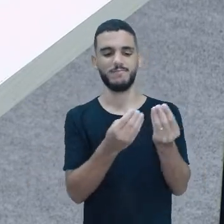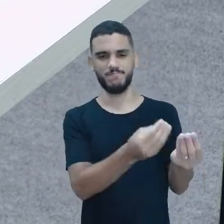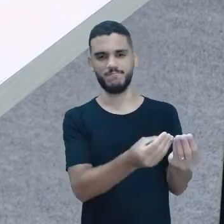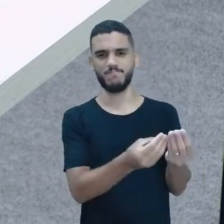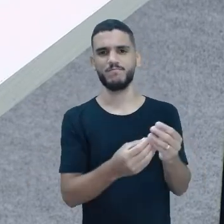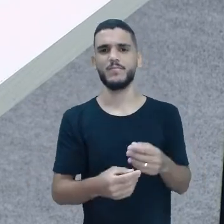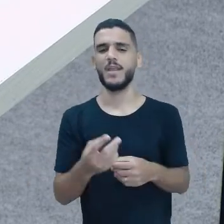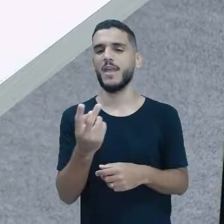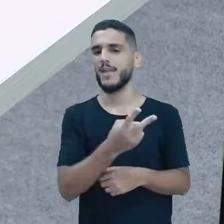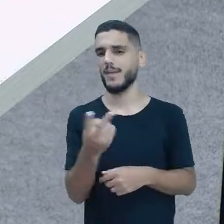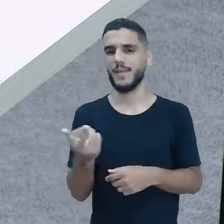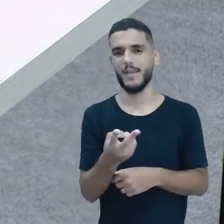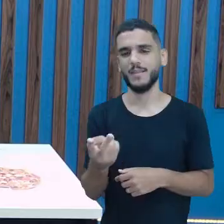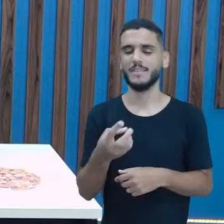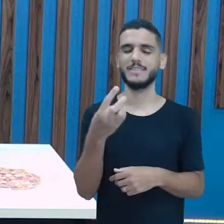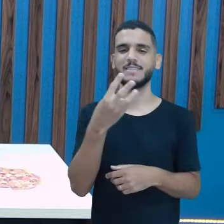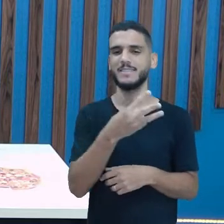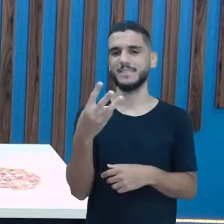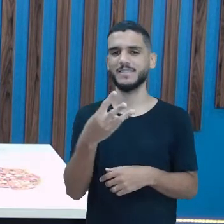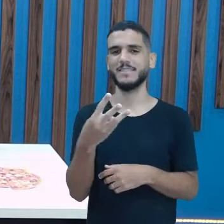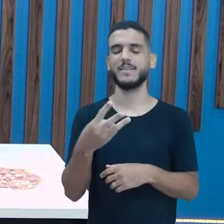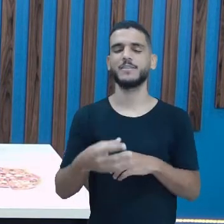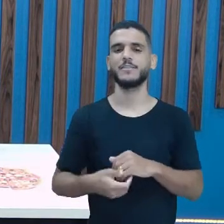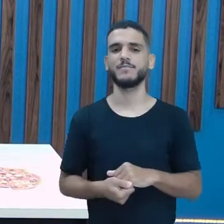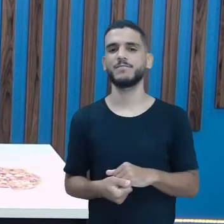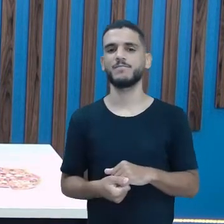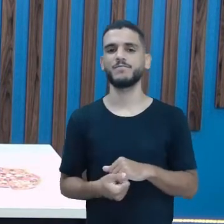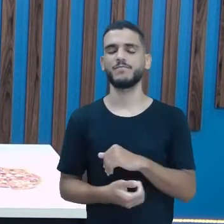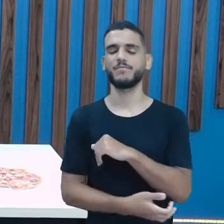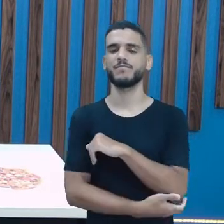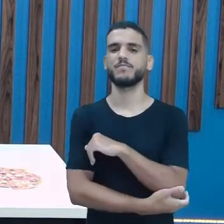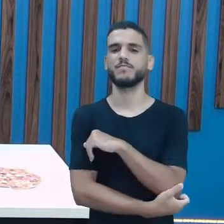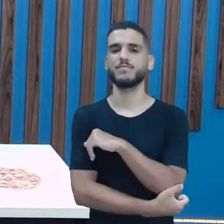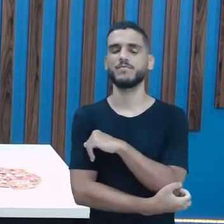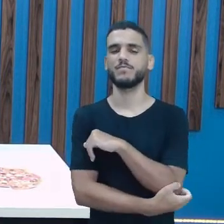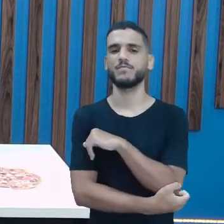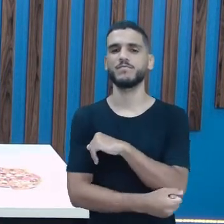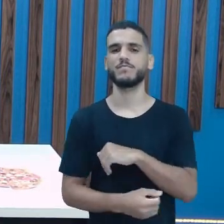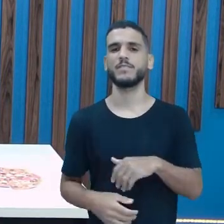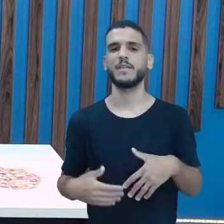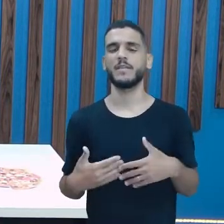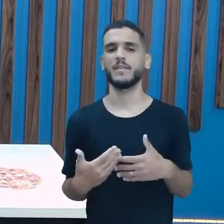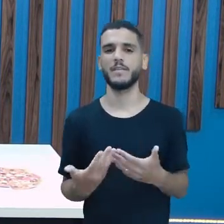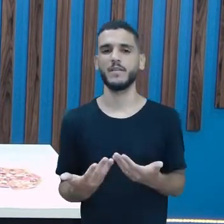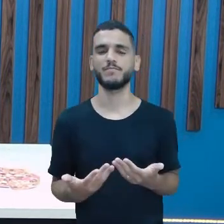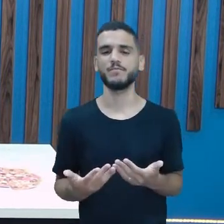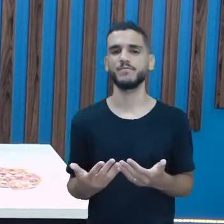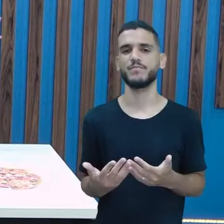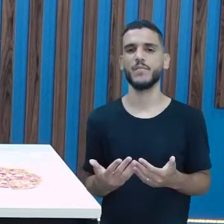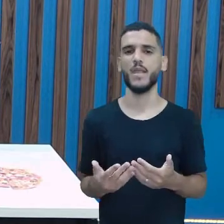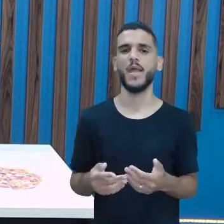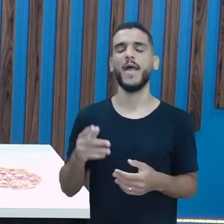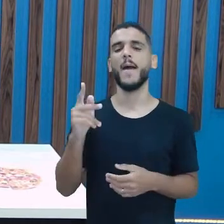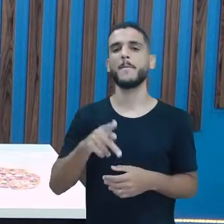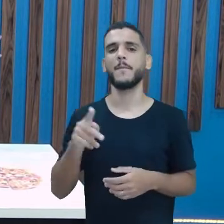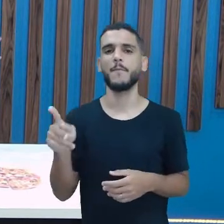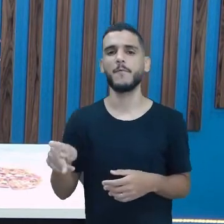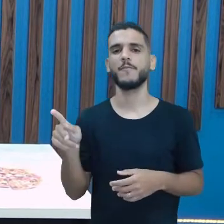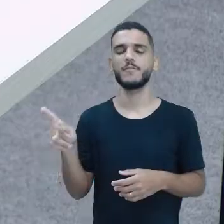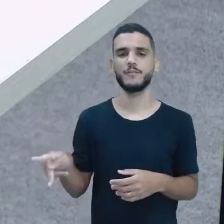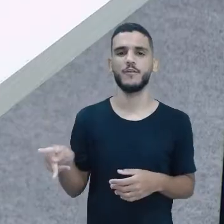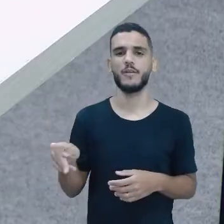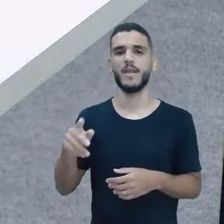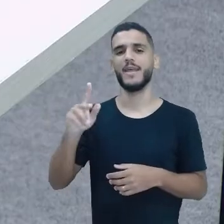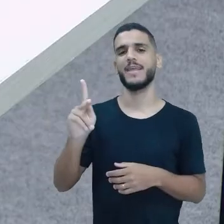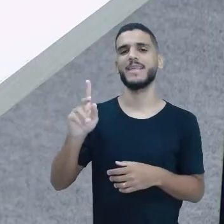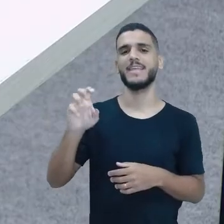Sandra também vai ficar com 3 pedaços. Mas aí agora, a professora Casey também estava me pedindo pizza.